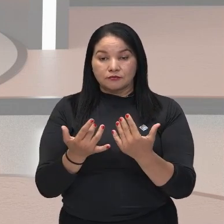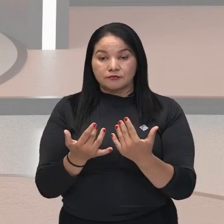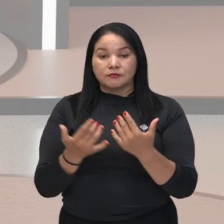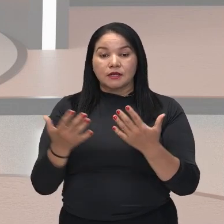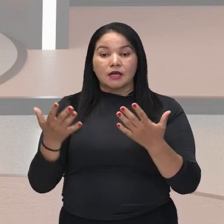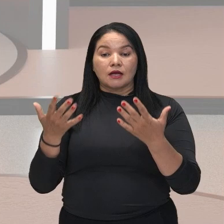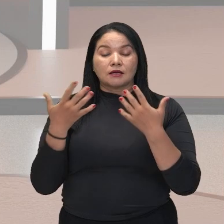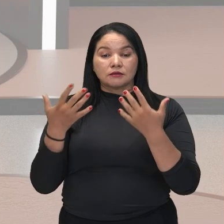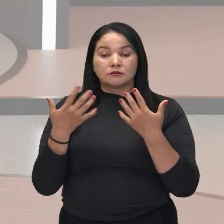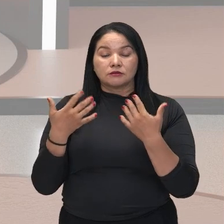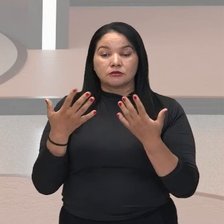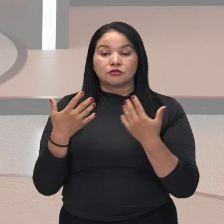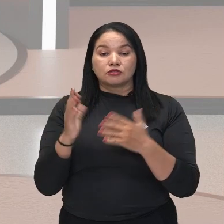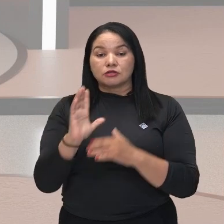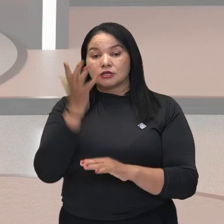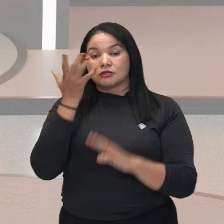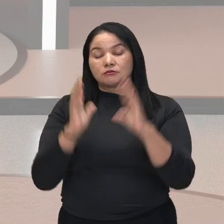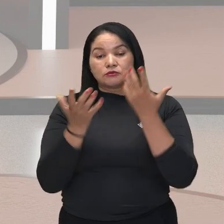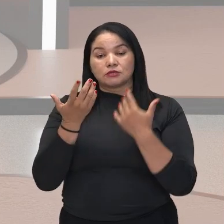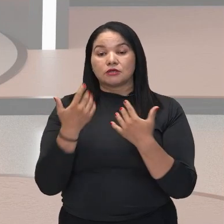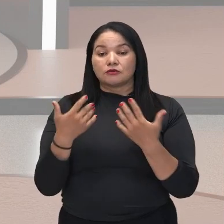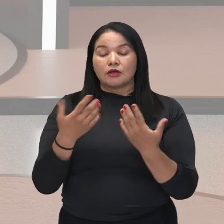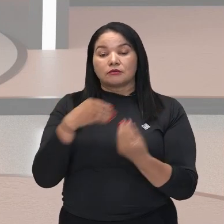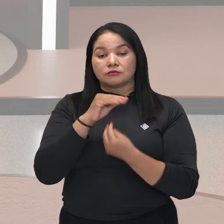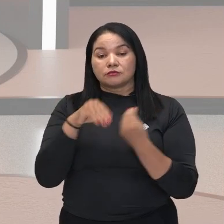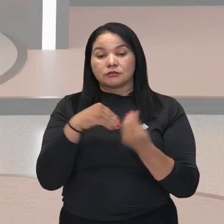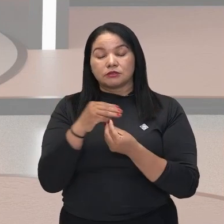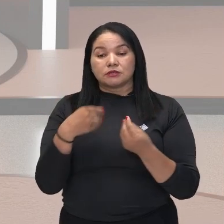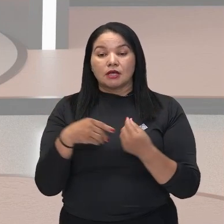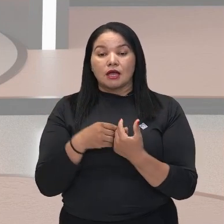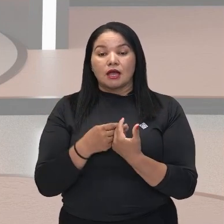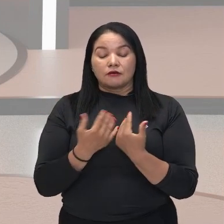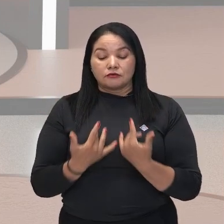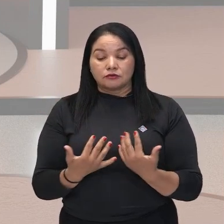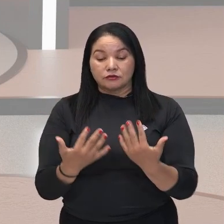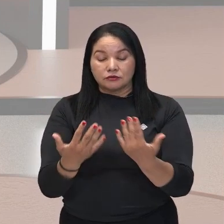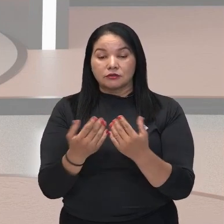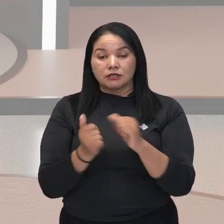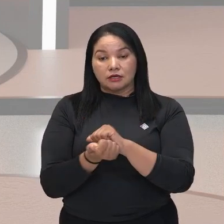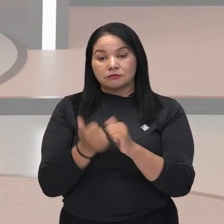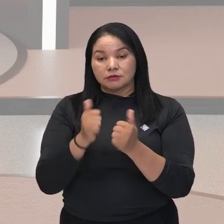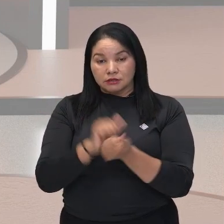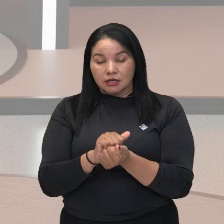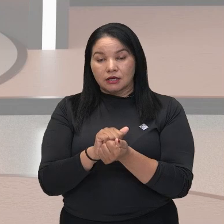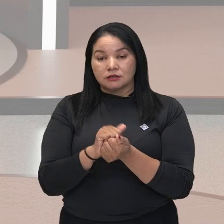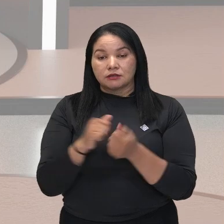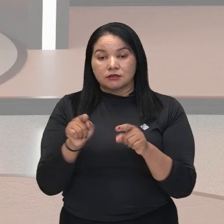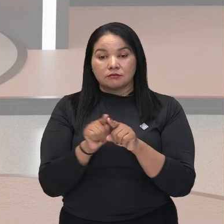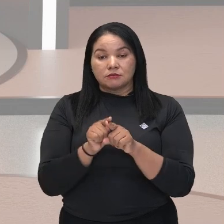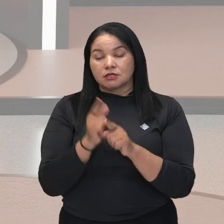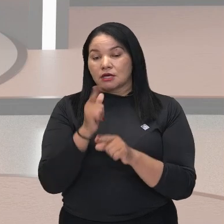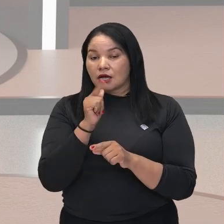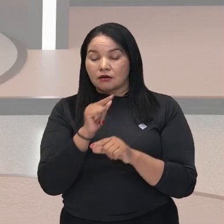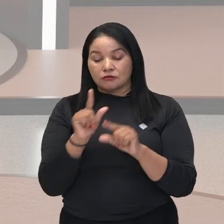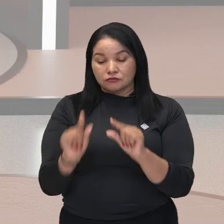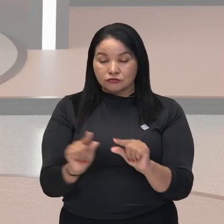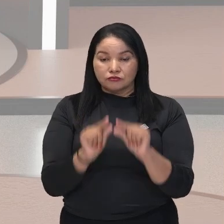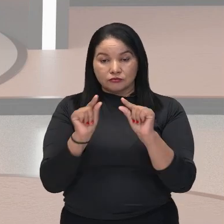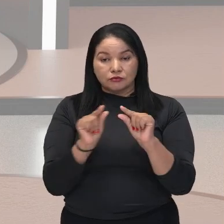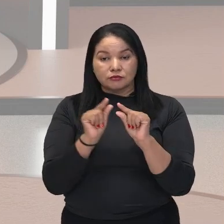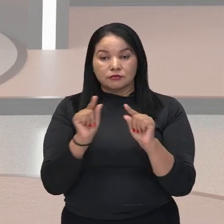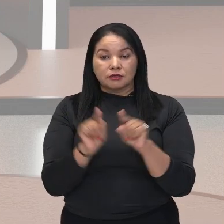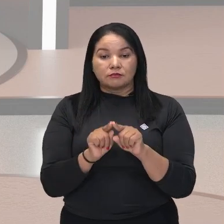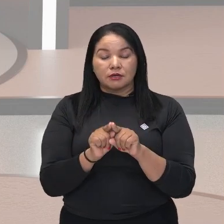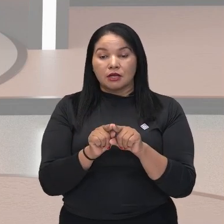desértico e semiárido, a vegetação vai estar ali adaptada a ter pouca água. Então é aí nesse